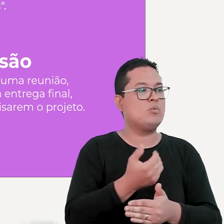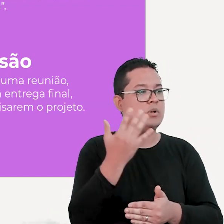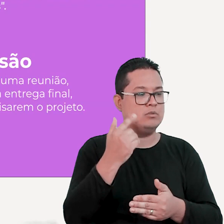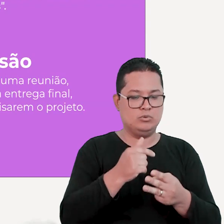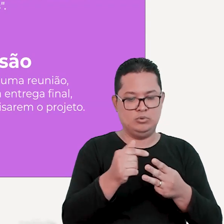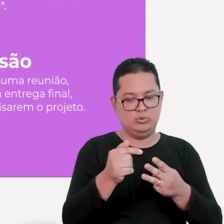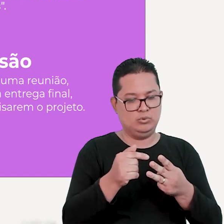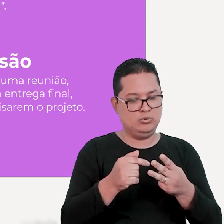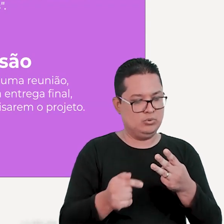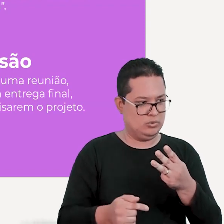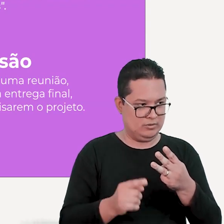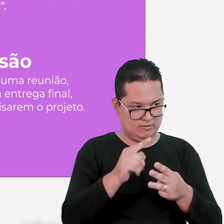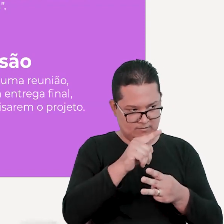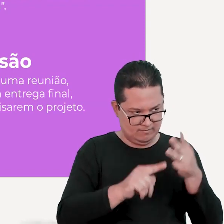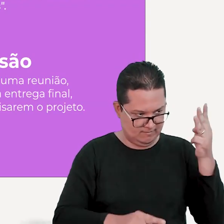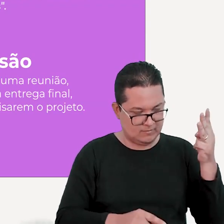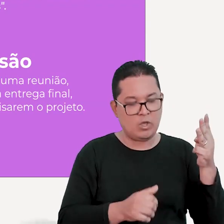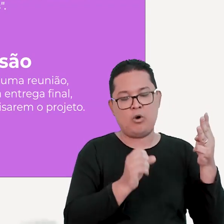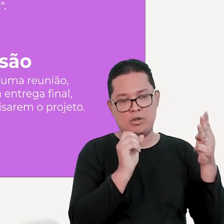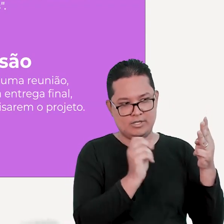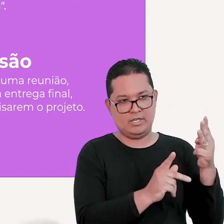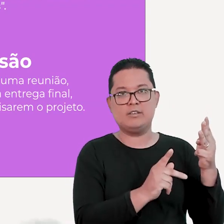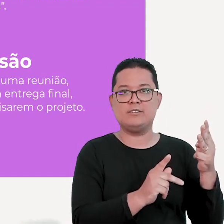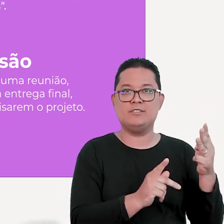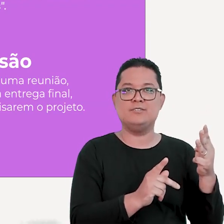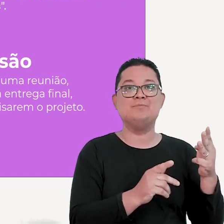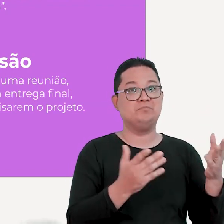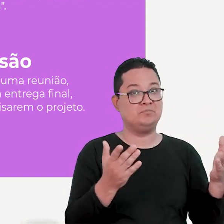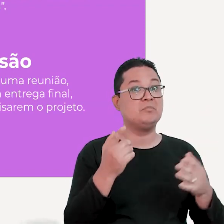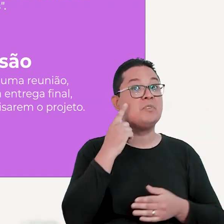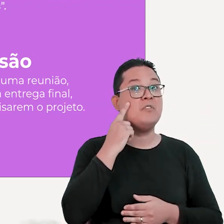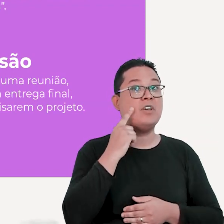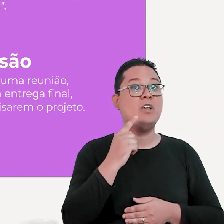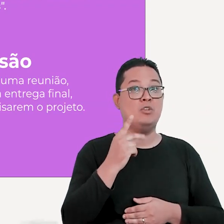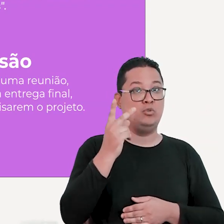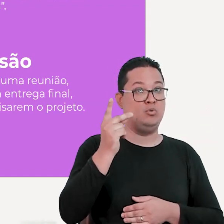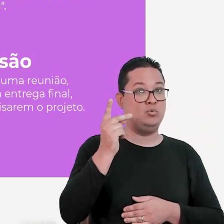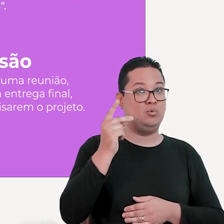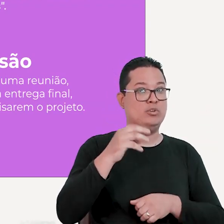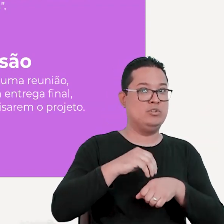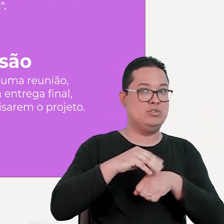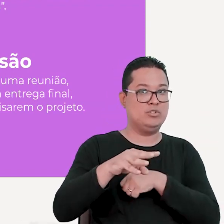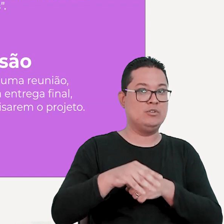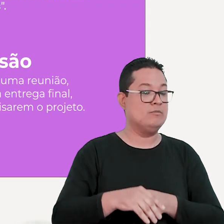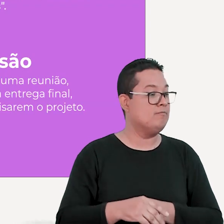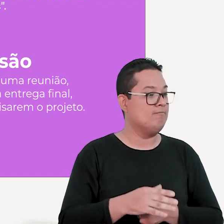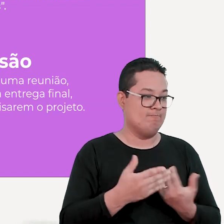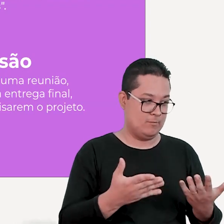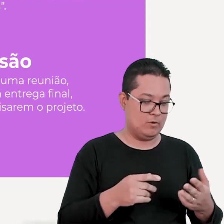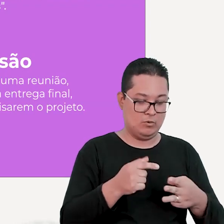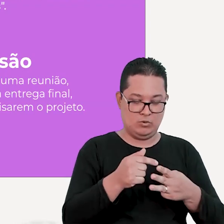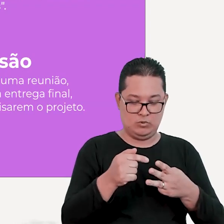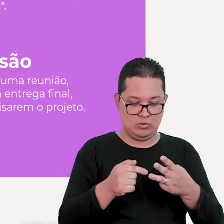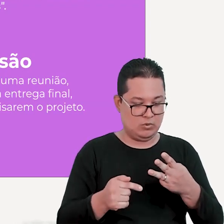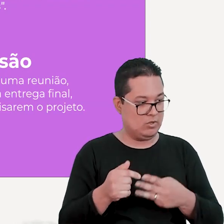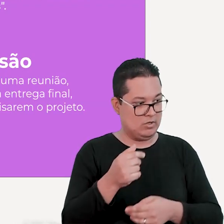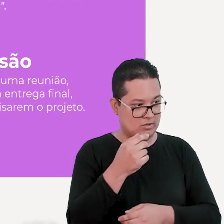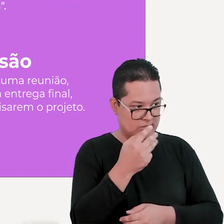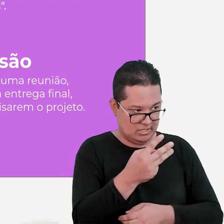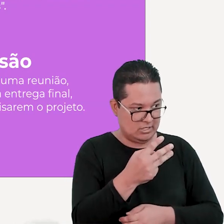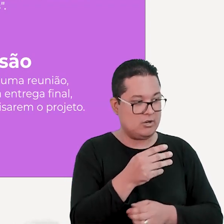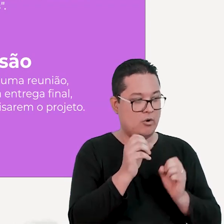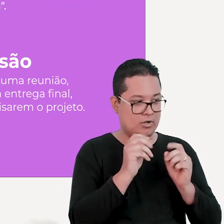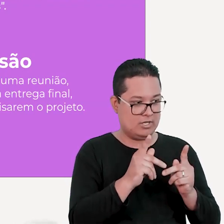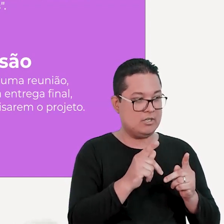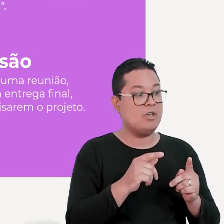dica 2, organização. Crie um calendário entre vocês, seja sua dupla ou seu trio, e defina pequenas